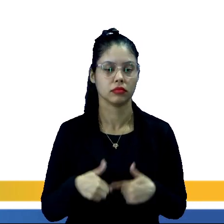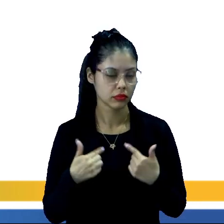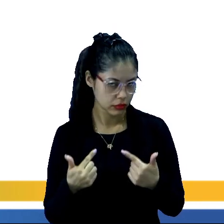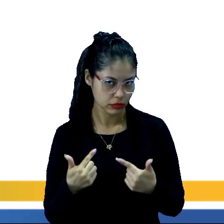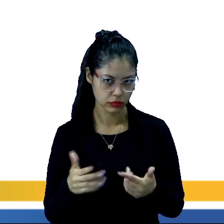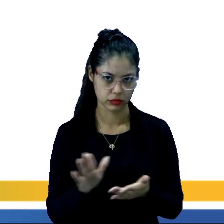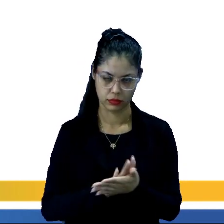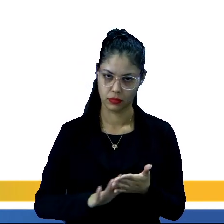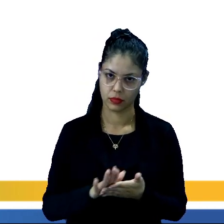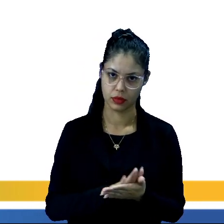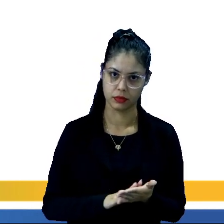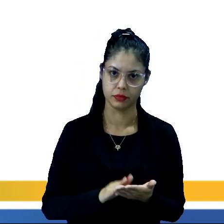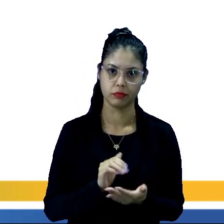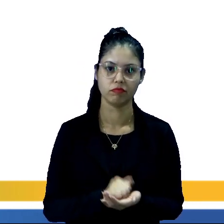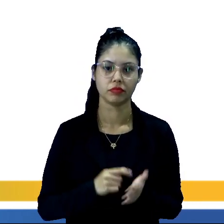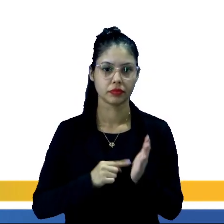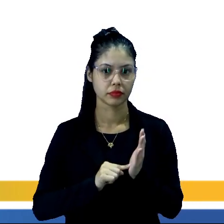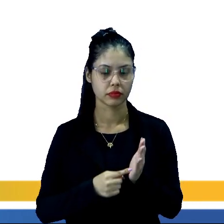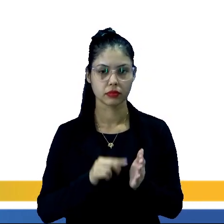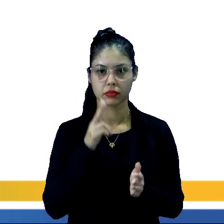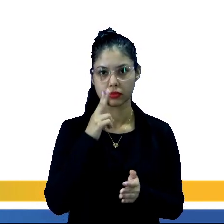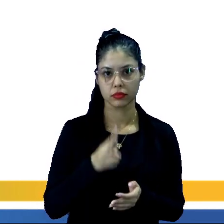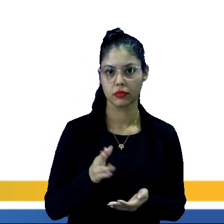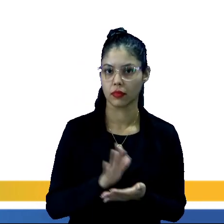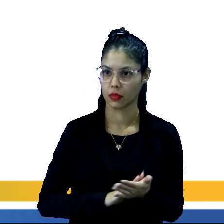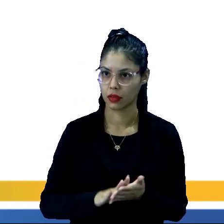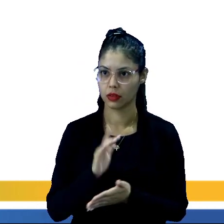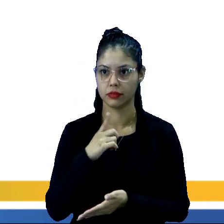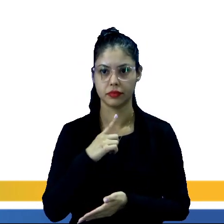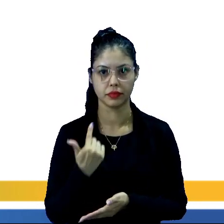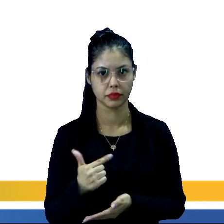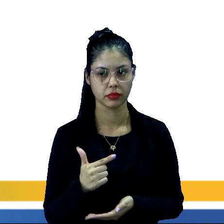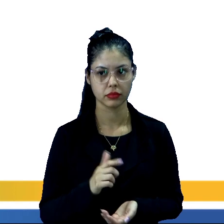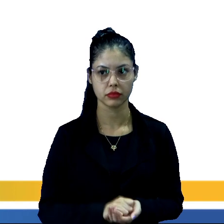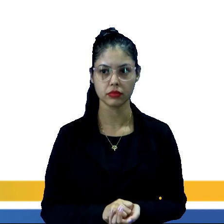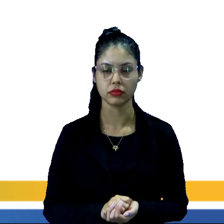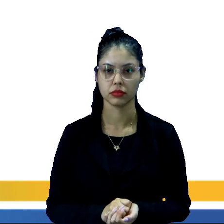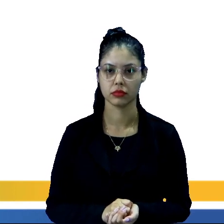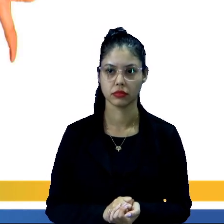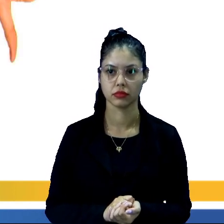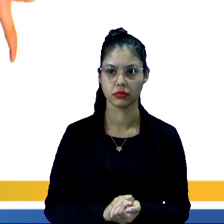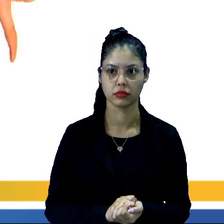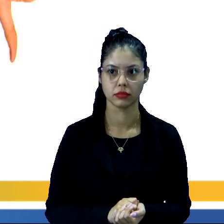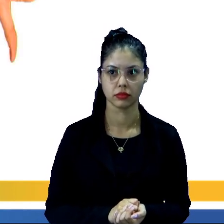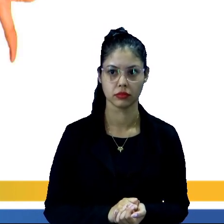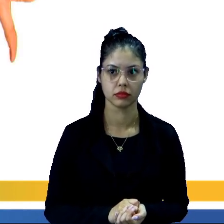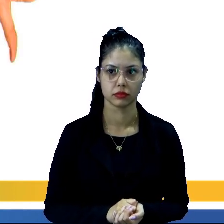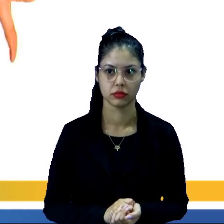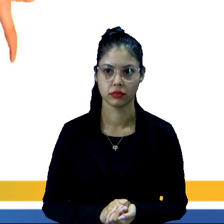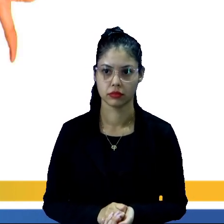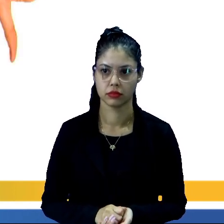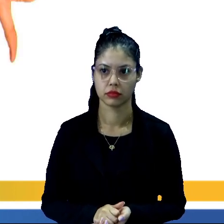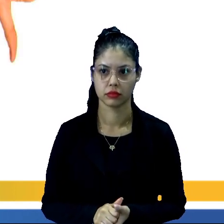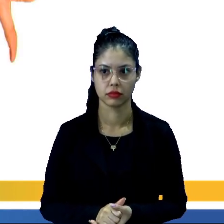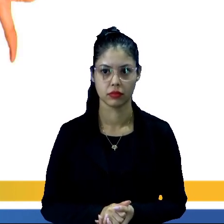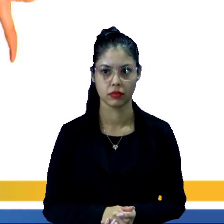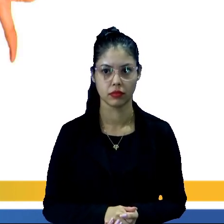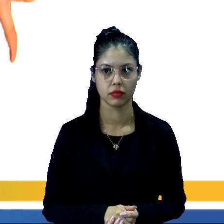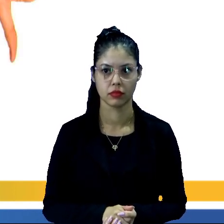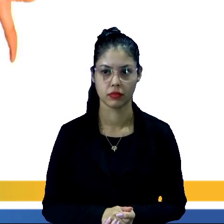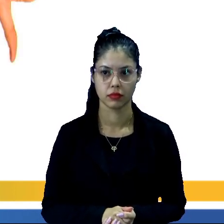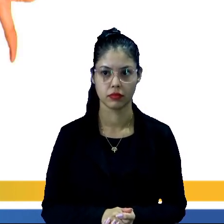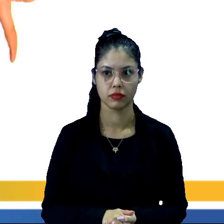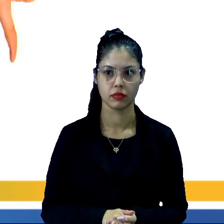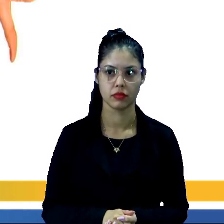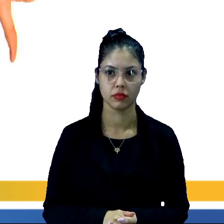defesa argumentativa de nenhum ponto de vista, já que não houve a explicação dessa ideia. Então, dentro